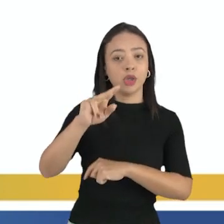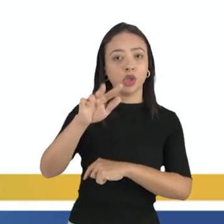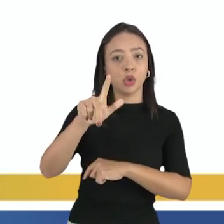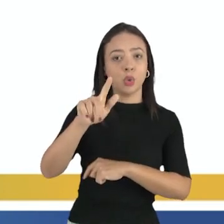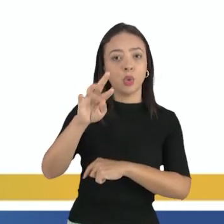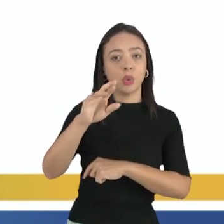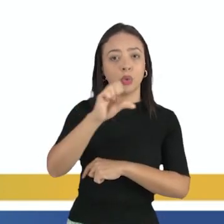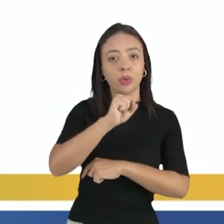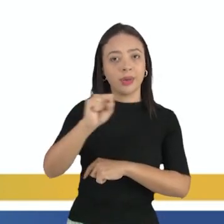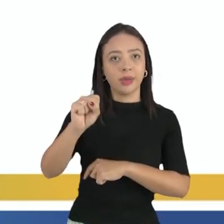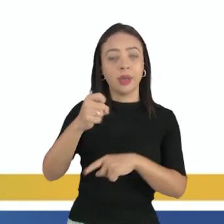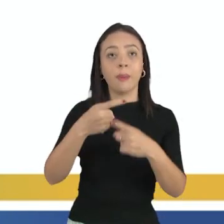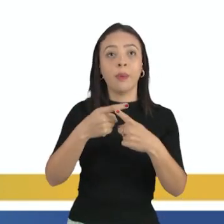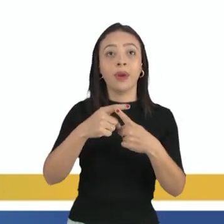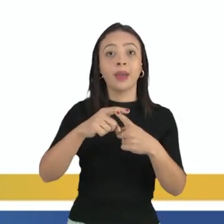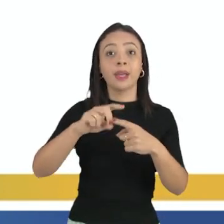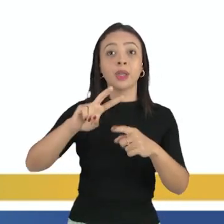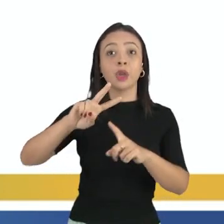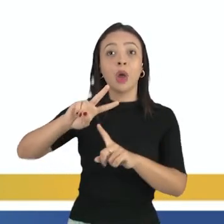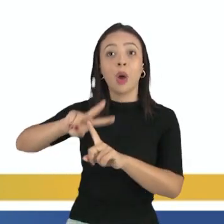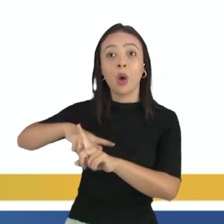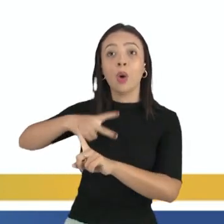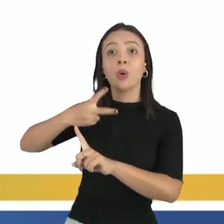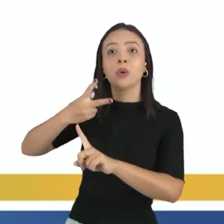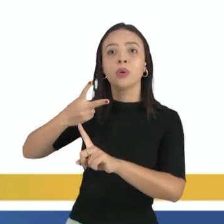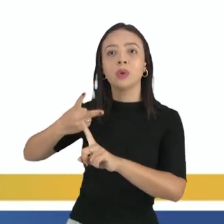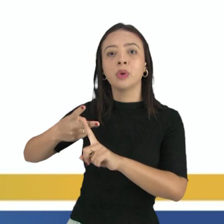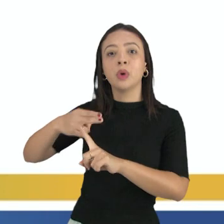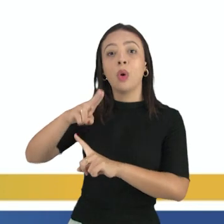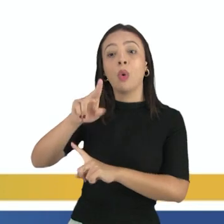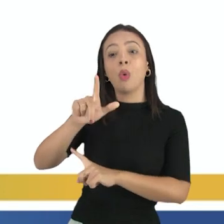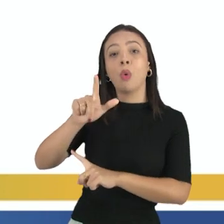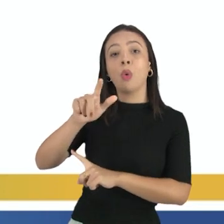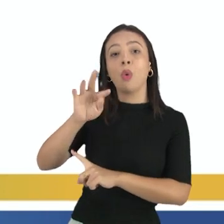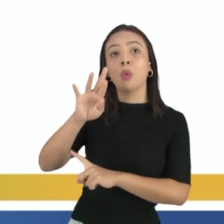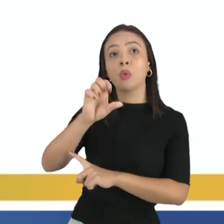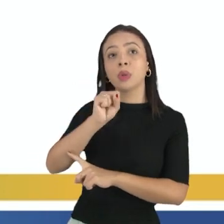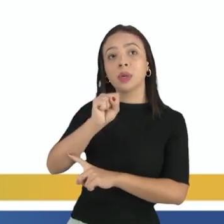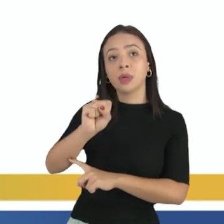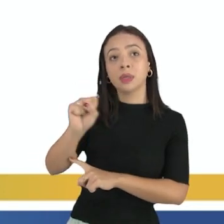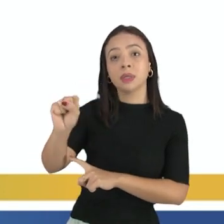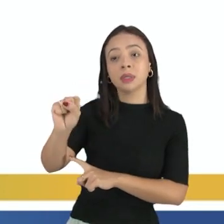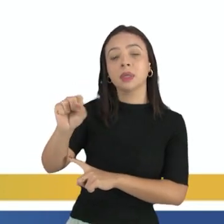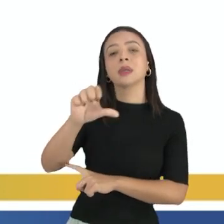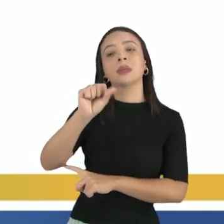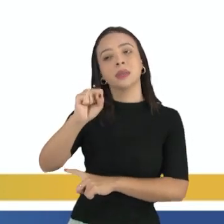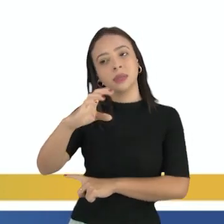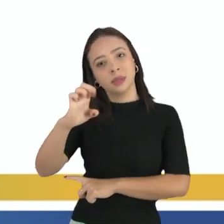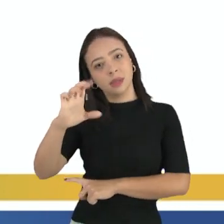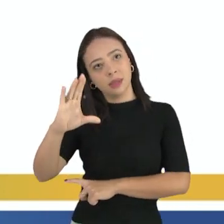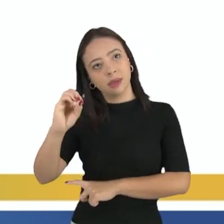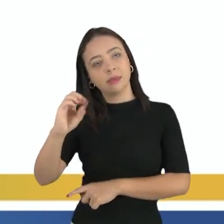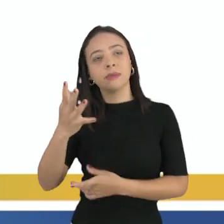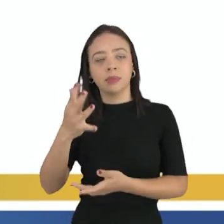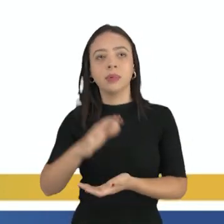Existe esse S porque duplicou ultra seco. Então, duplicou. Esse é o caso